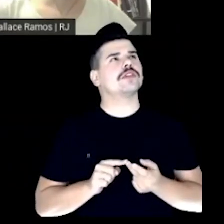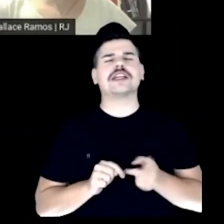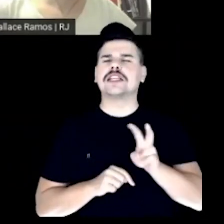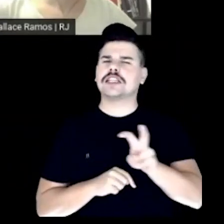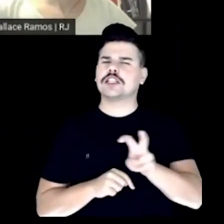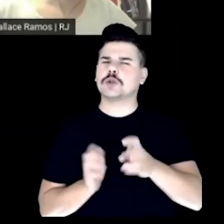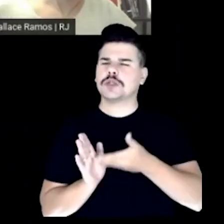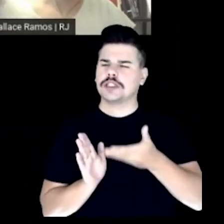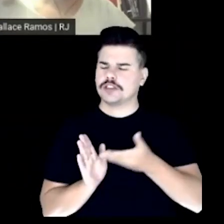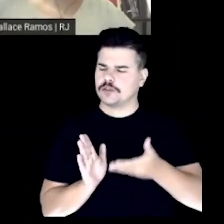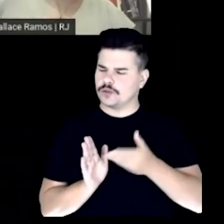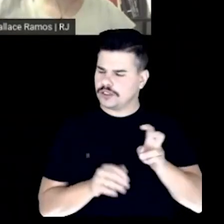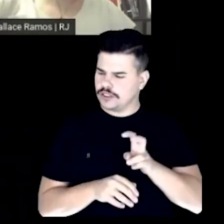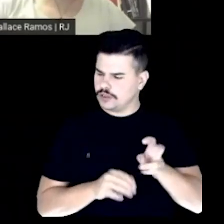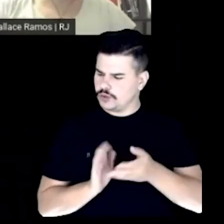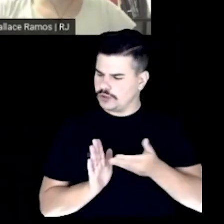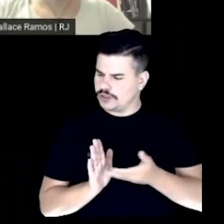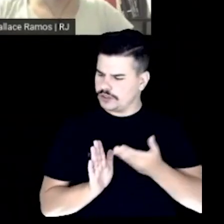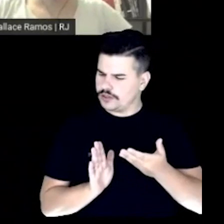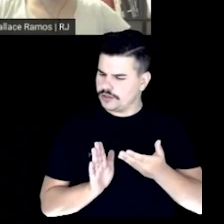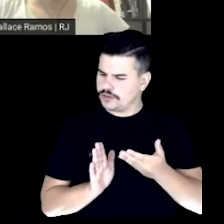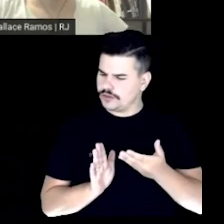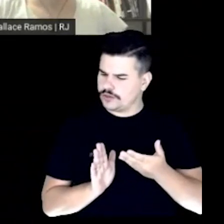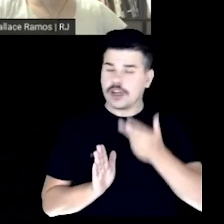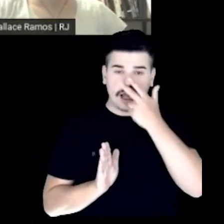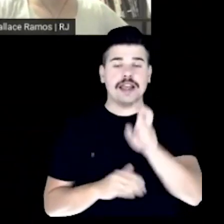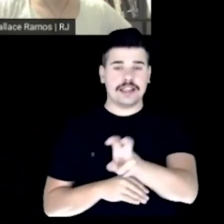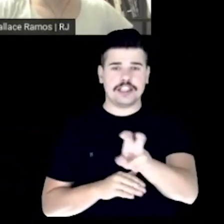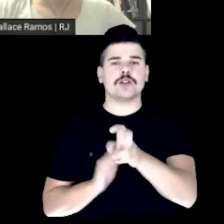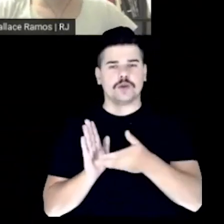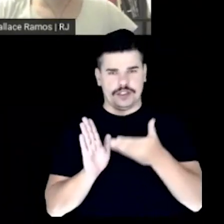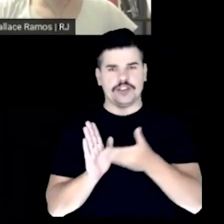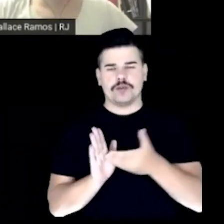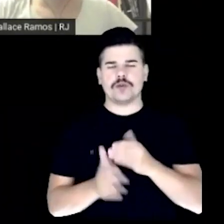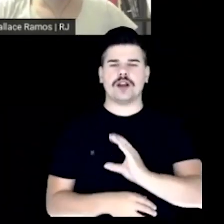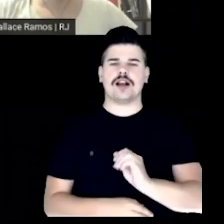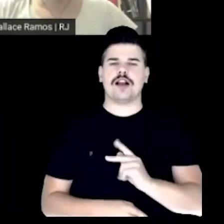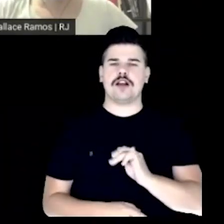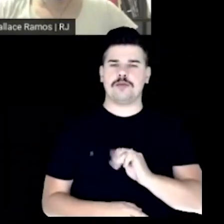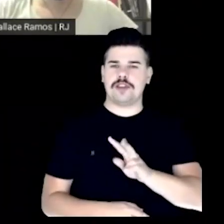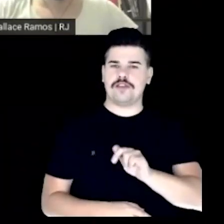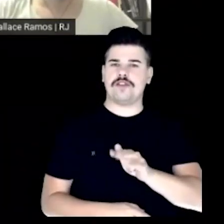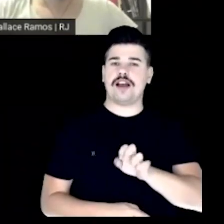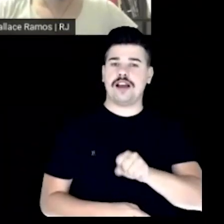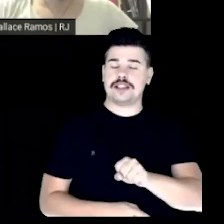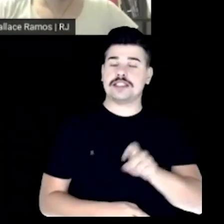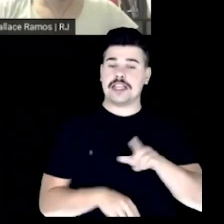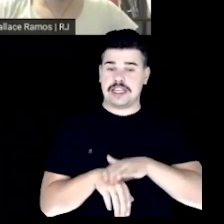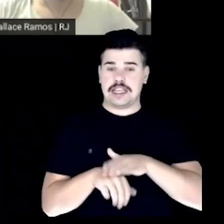quinto livro? Oh, meu Deus. Mentira, que sabe. Quinto livro. Foi meu quinto livro